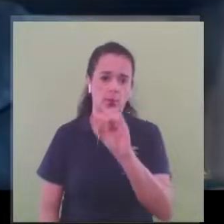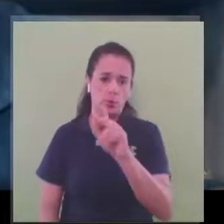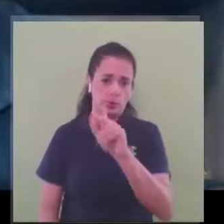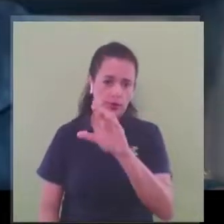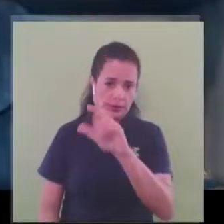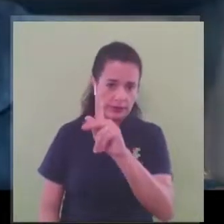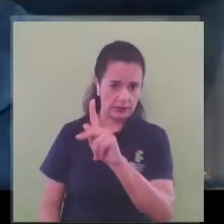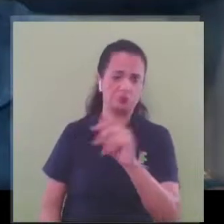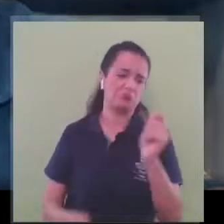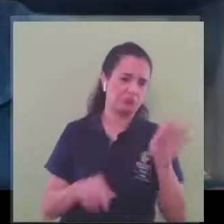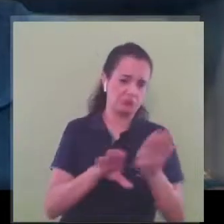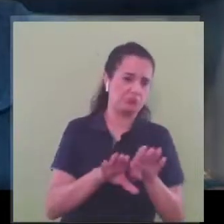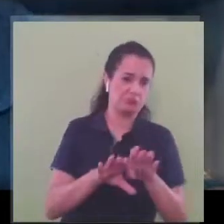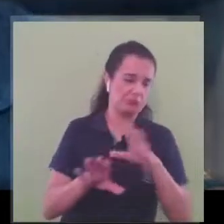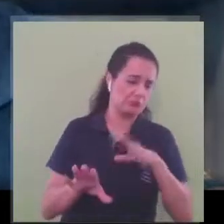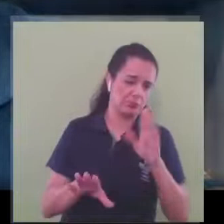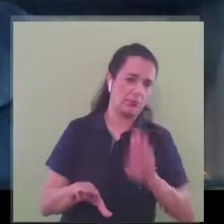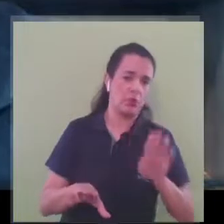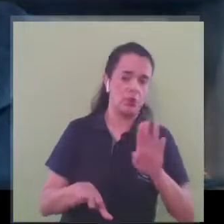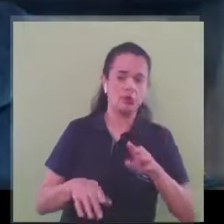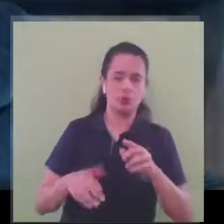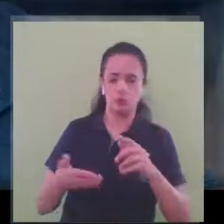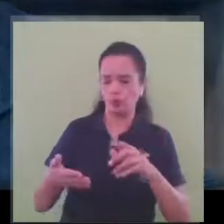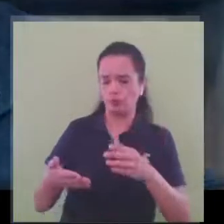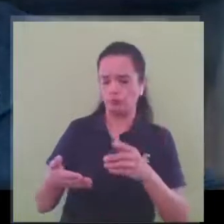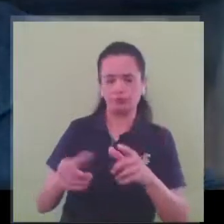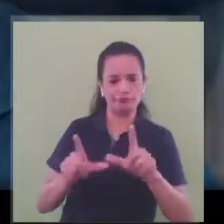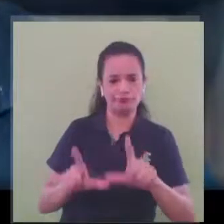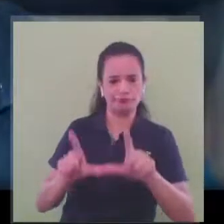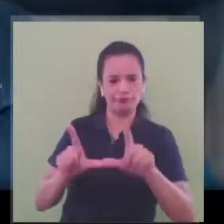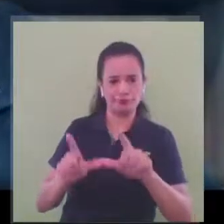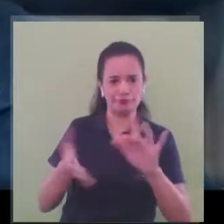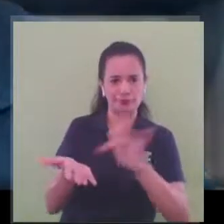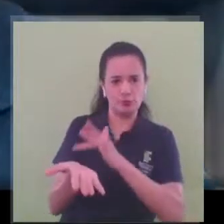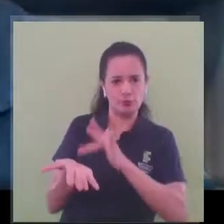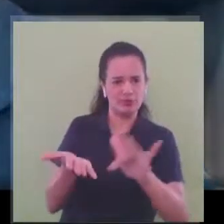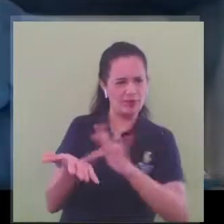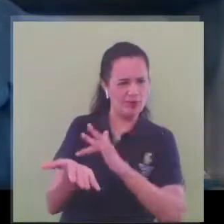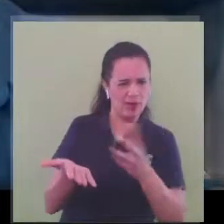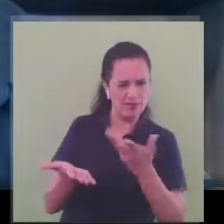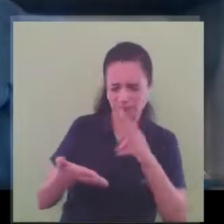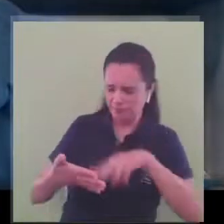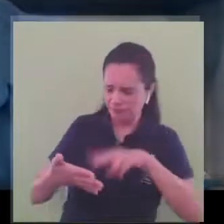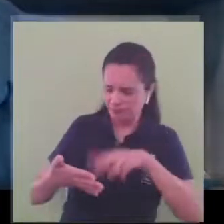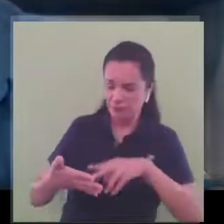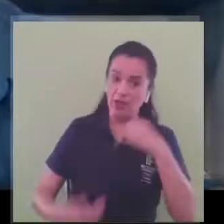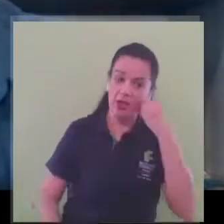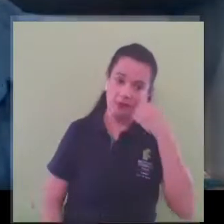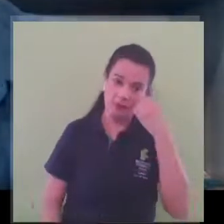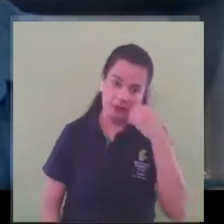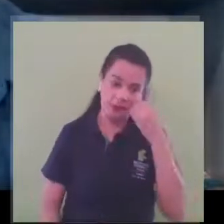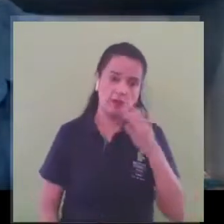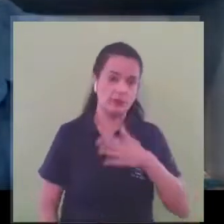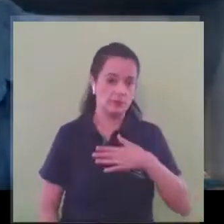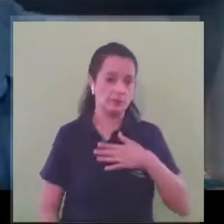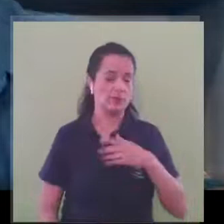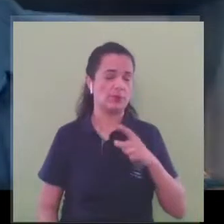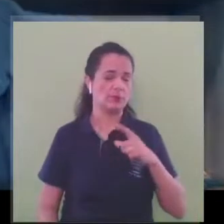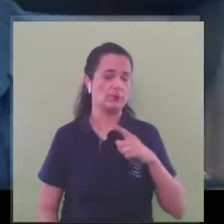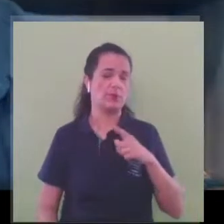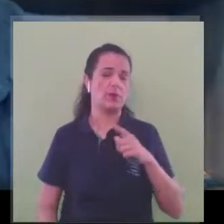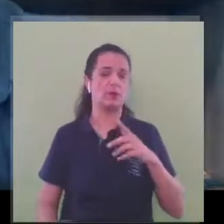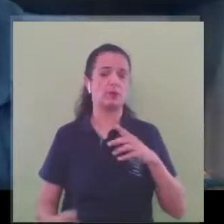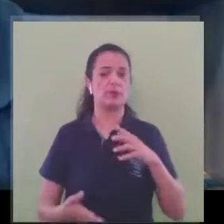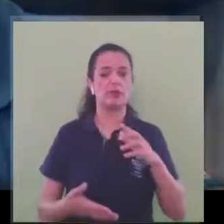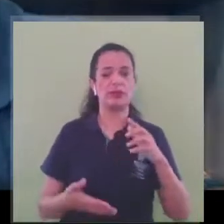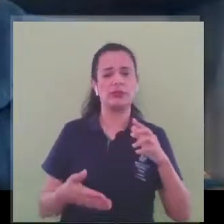PDF ou no aparelho. Pegar também o papel e fazer anotações. Eu diria que a experiência com e-books, com livros eletrônicos, ela é um